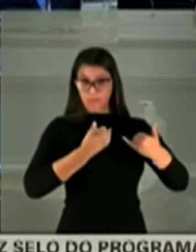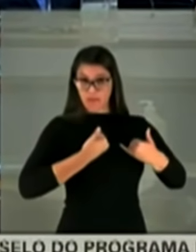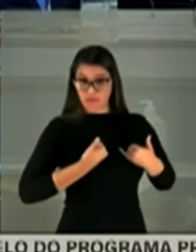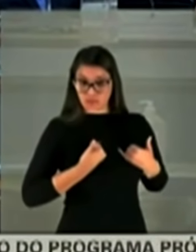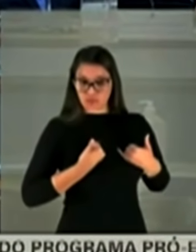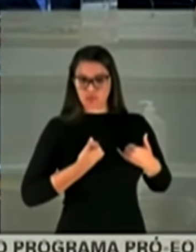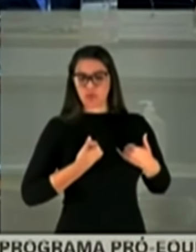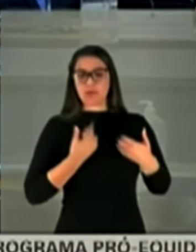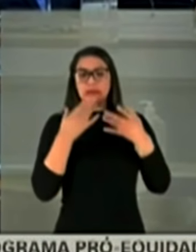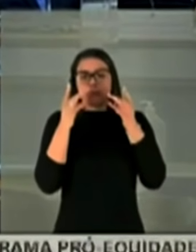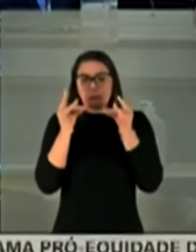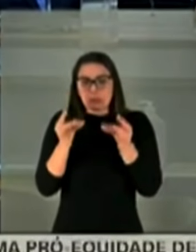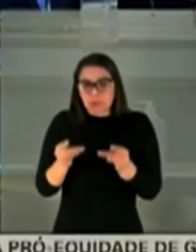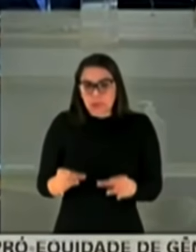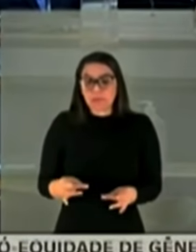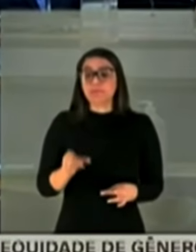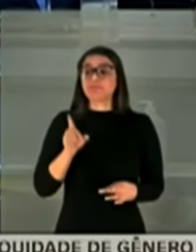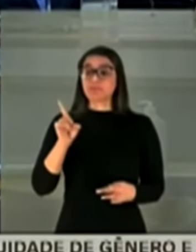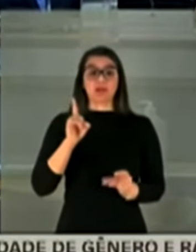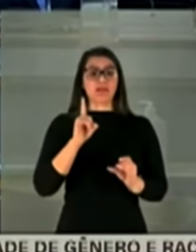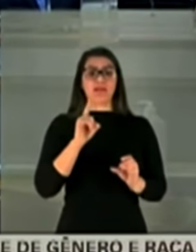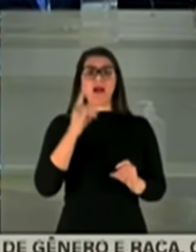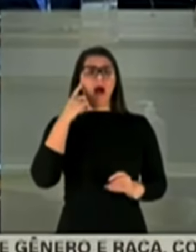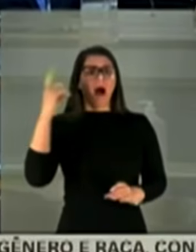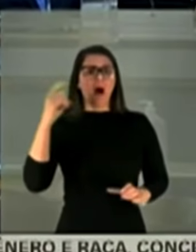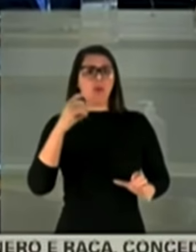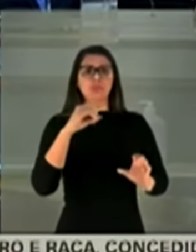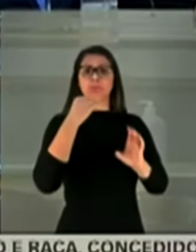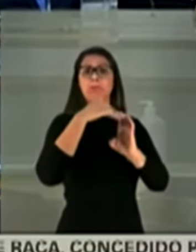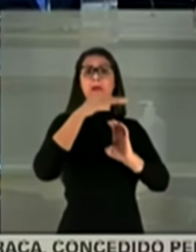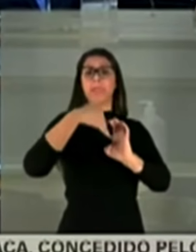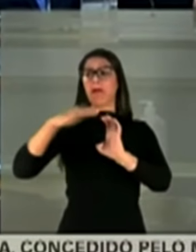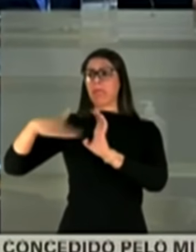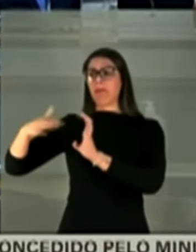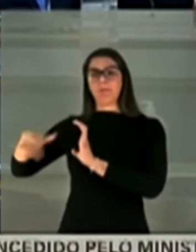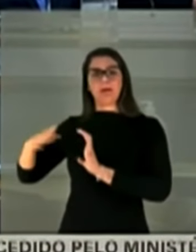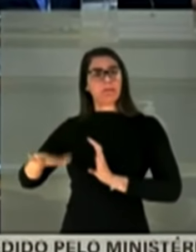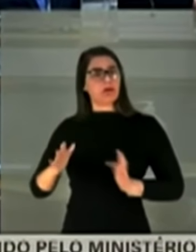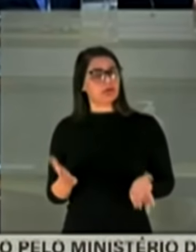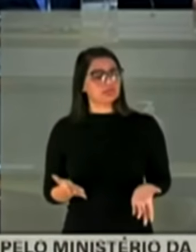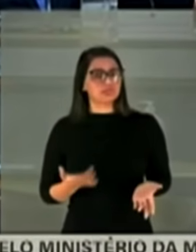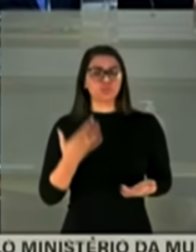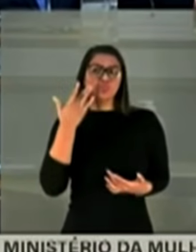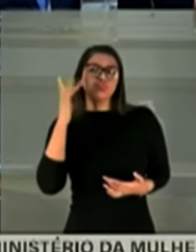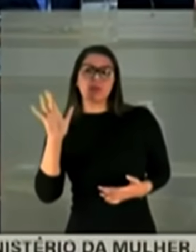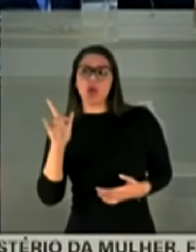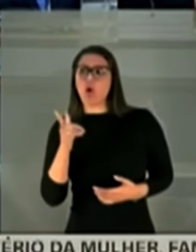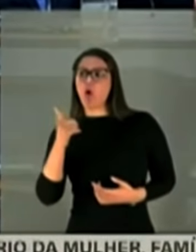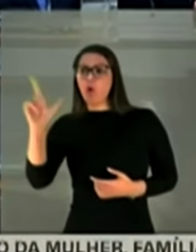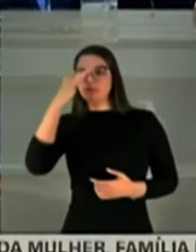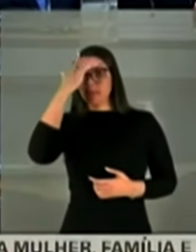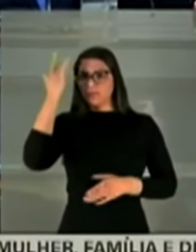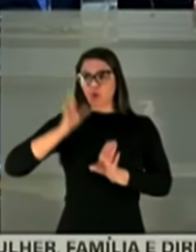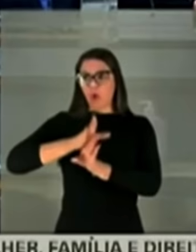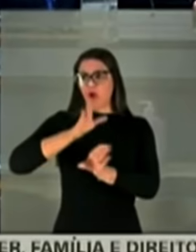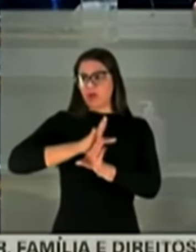se humilhou o caso, que ele havia passado esse áudio para várias outras pessoas. Aí eu não sei se tinha alguma outra pessoa que o orientou a fazer isso, mas tá, eu